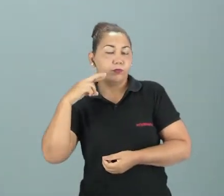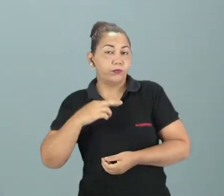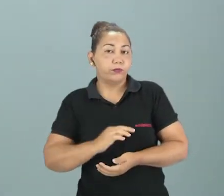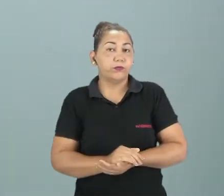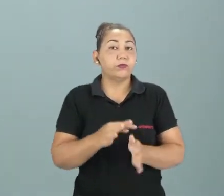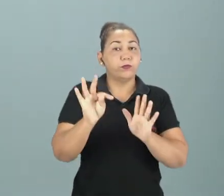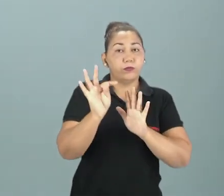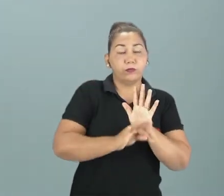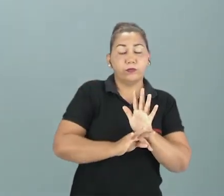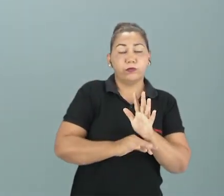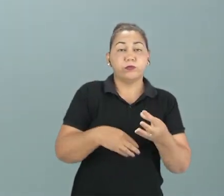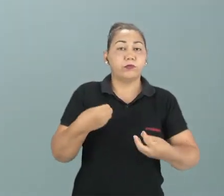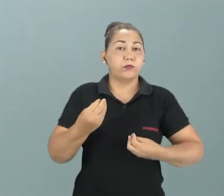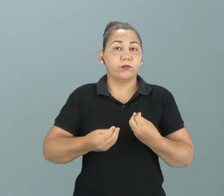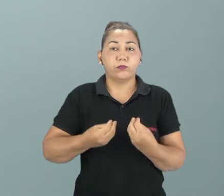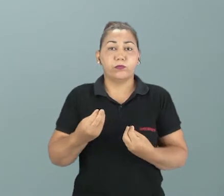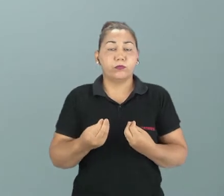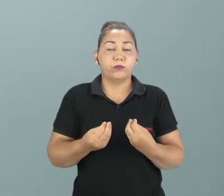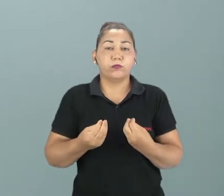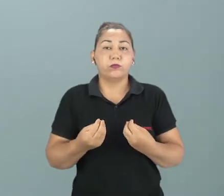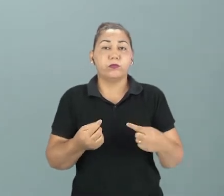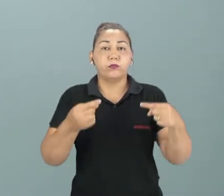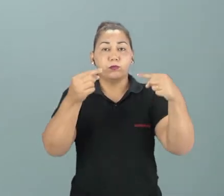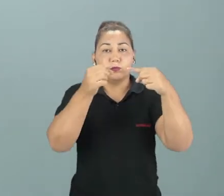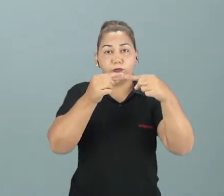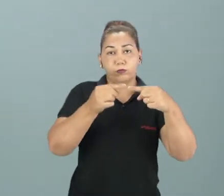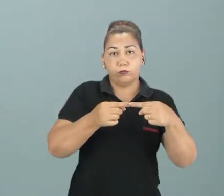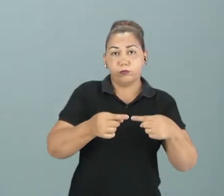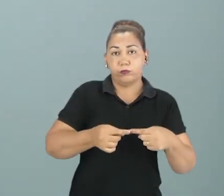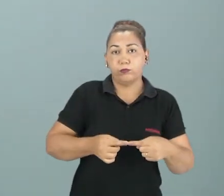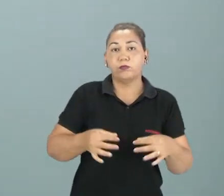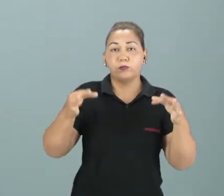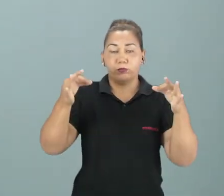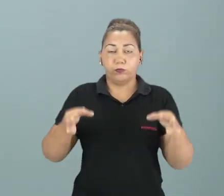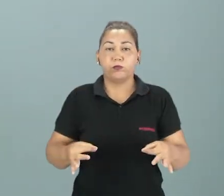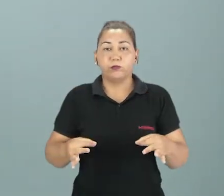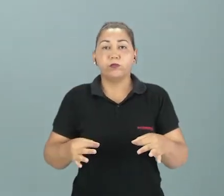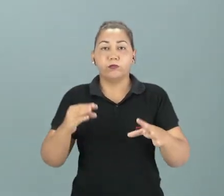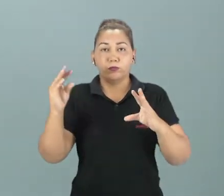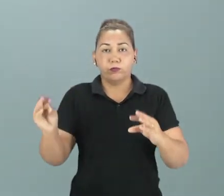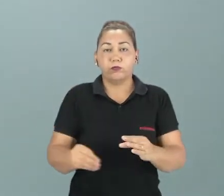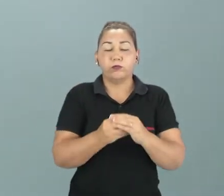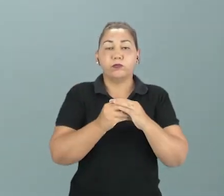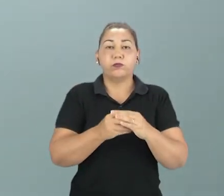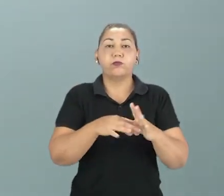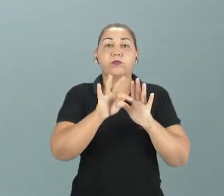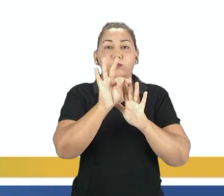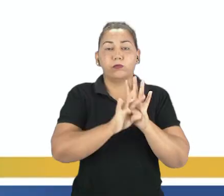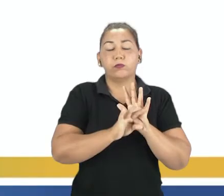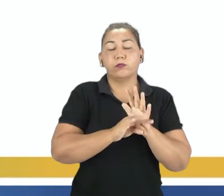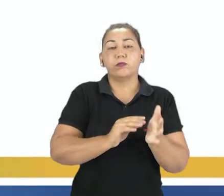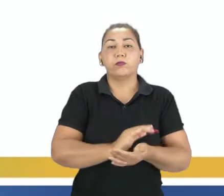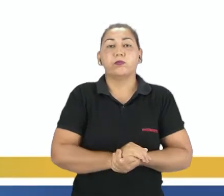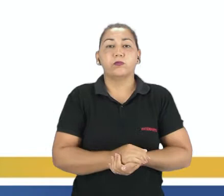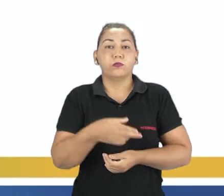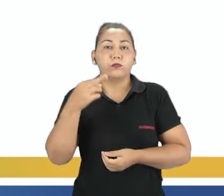agora como há de fazer a concordância de forma adequada dentro dele. Observe a leitura do texto.